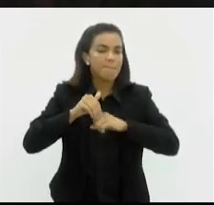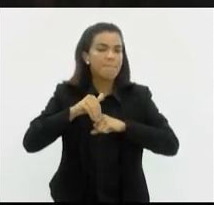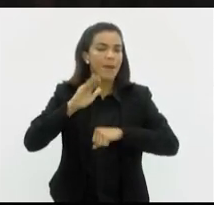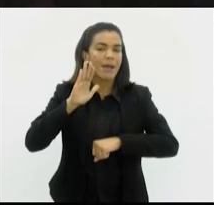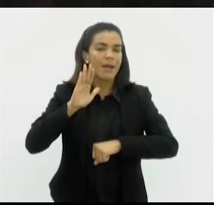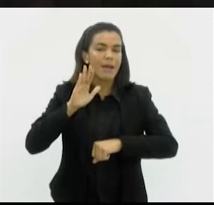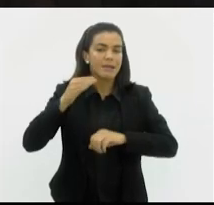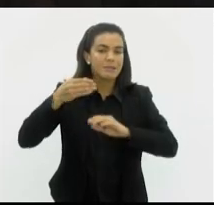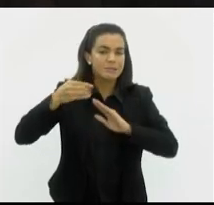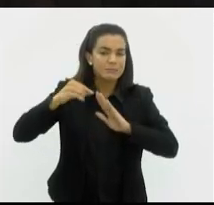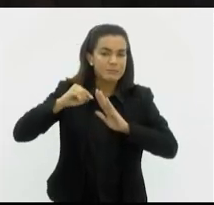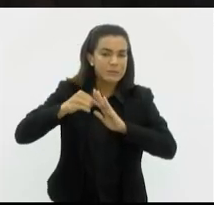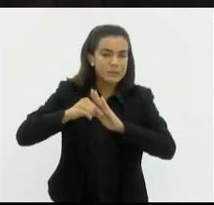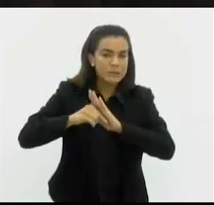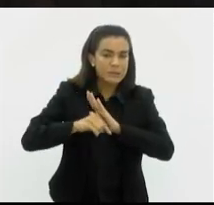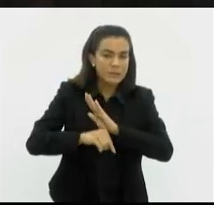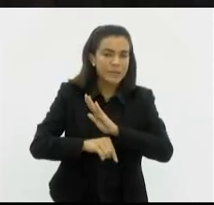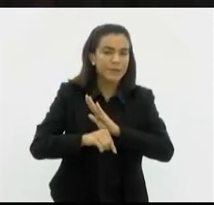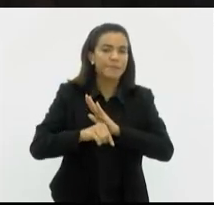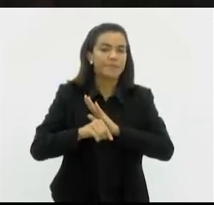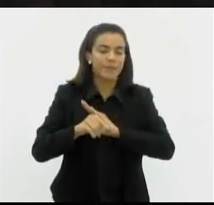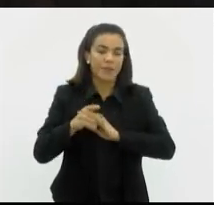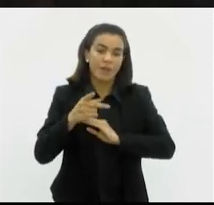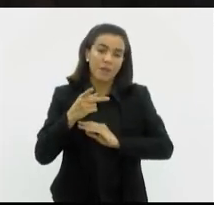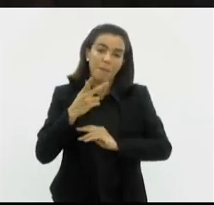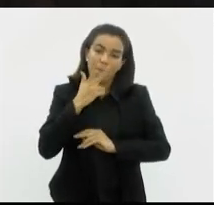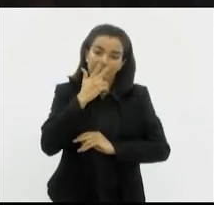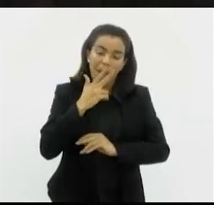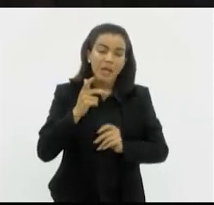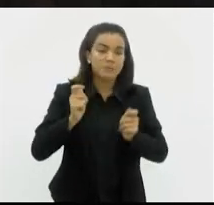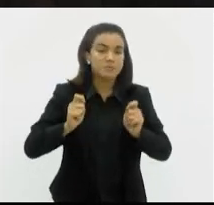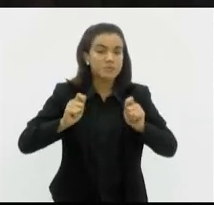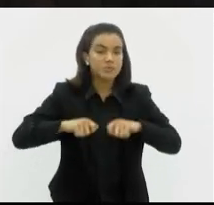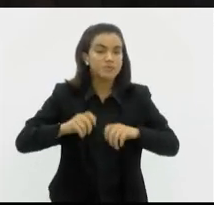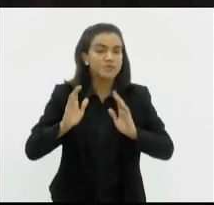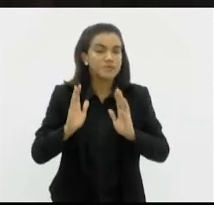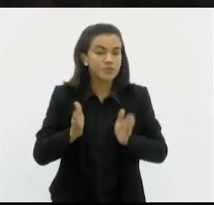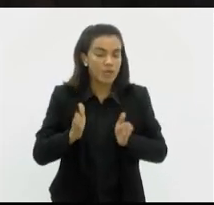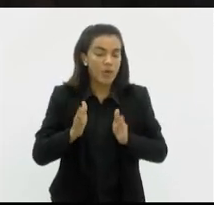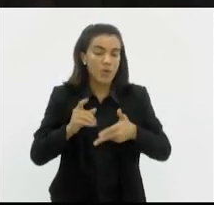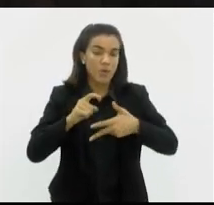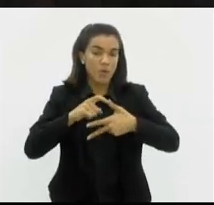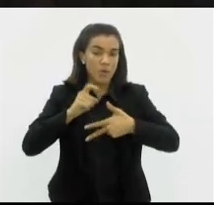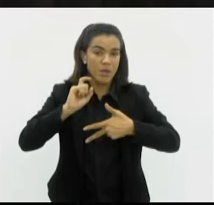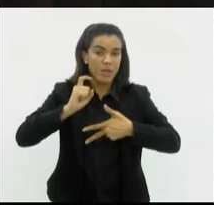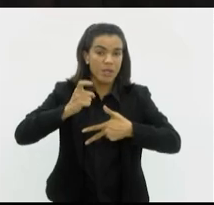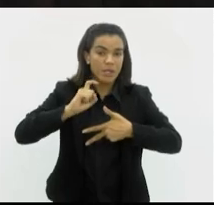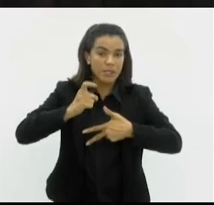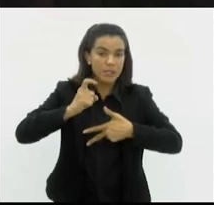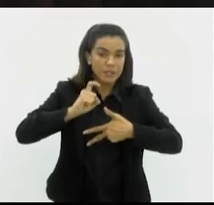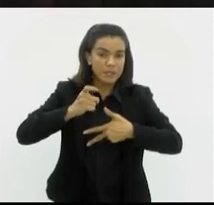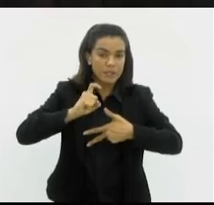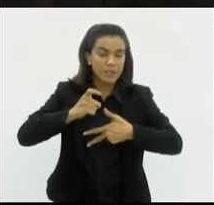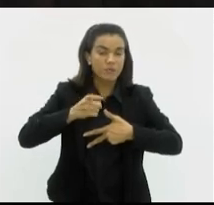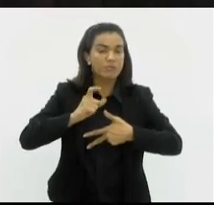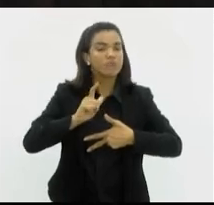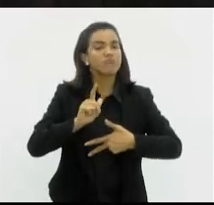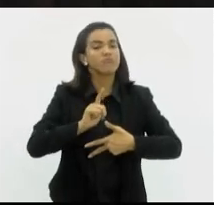análise, porque já me parece possível que o Poder Executivo possa